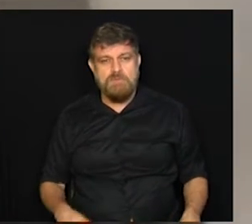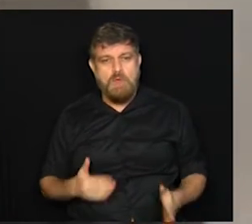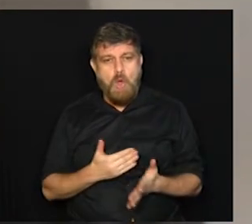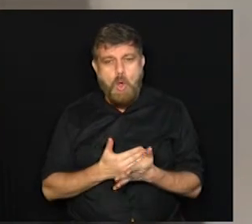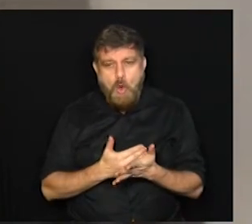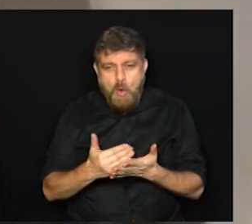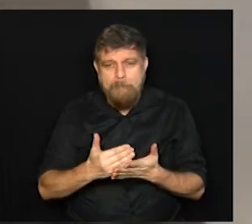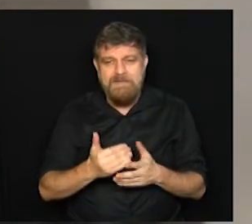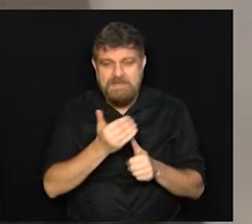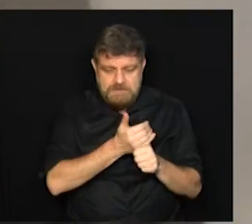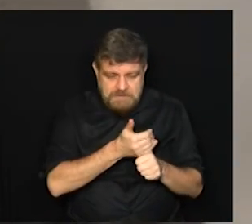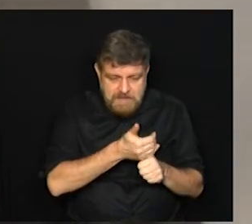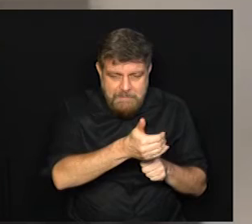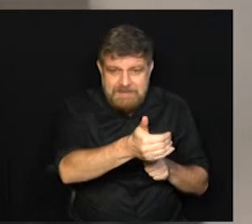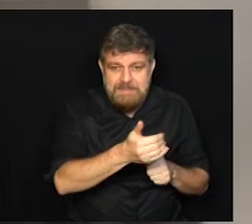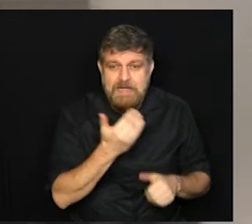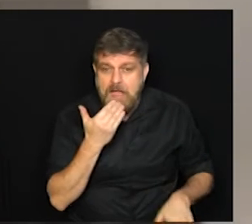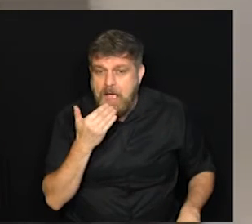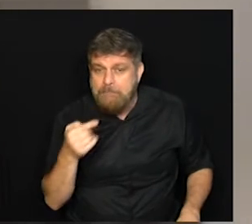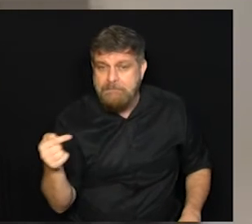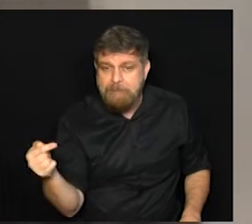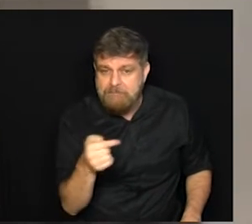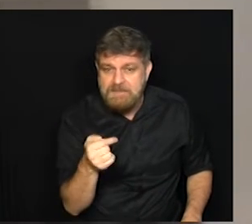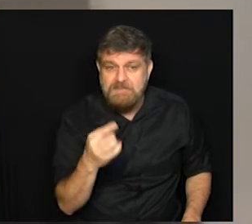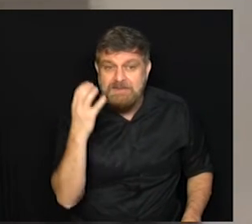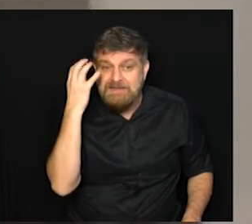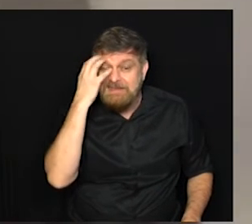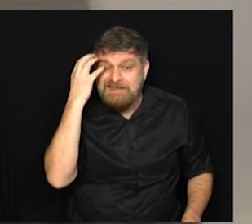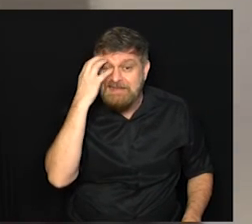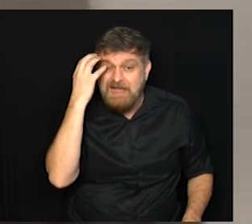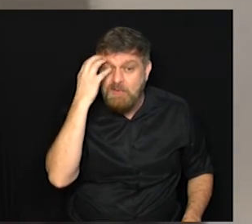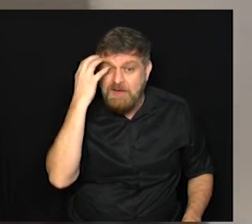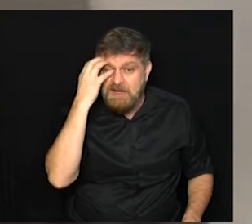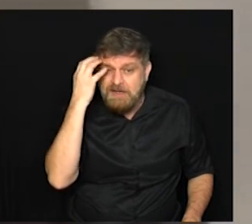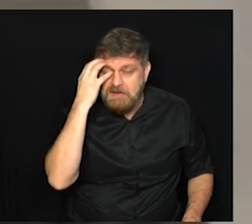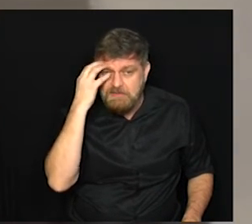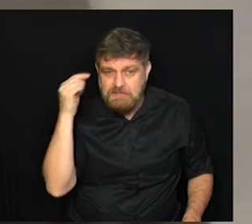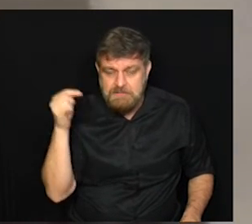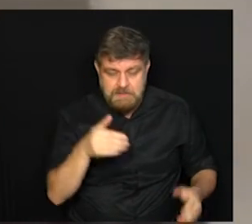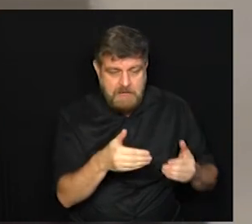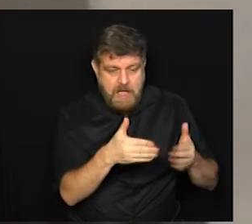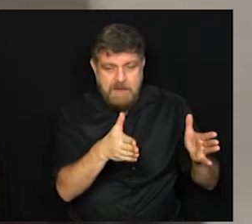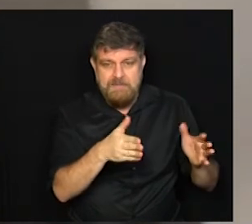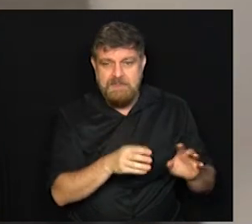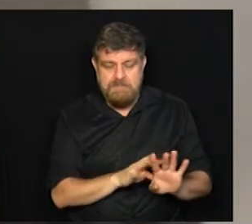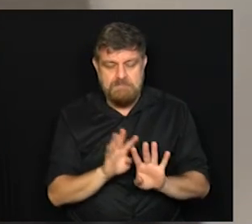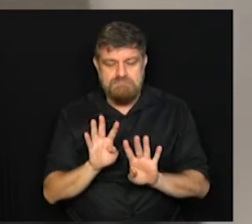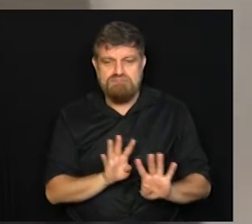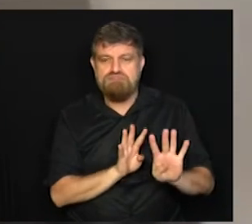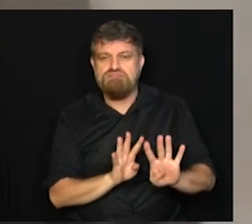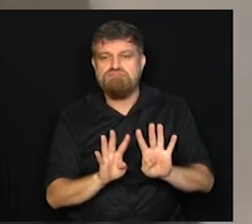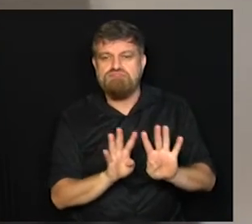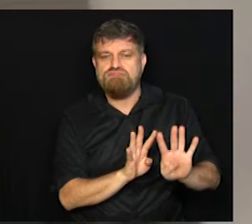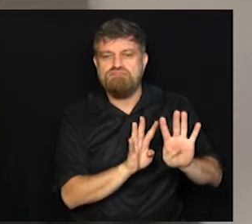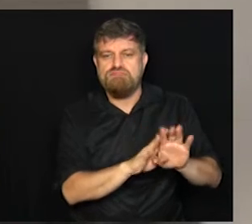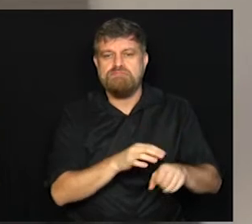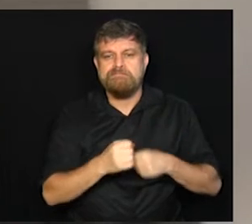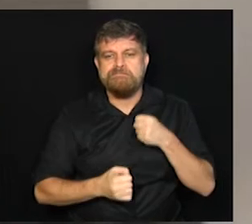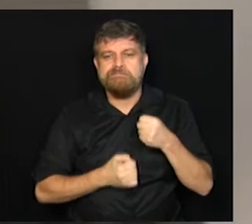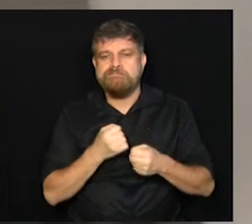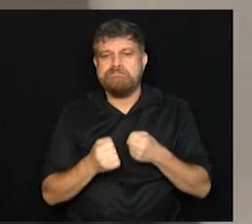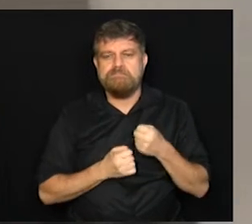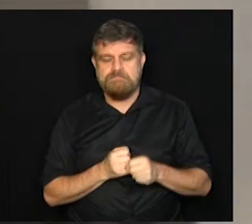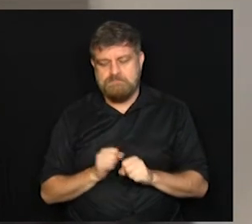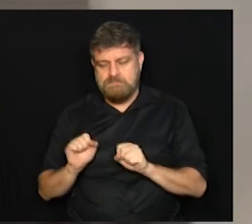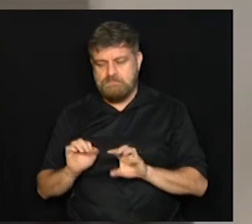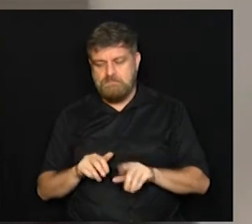aí, para abrir a via do Taquaral lá, para os pedestres, né, que até hoje estão se apinhando